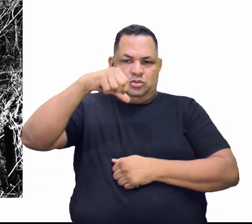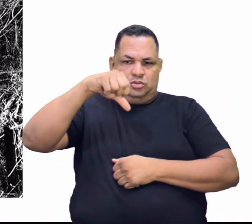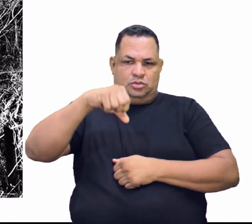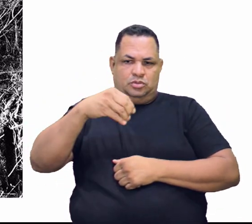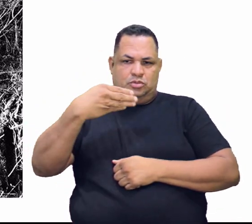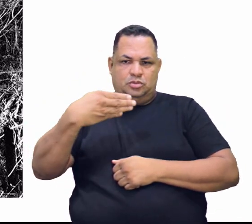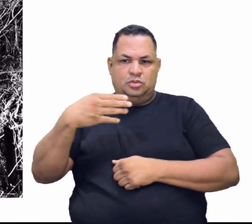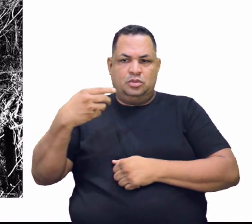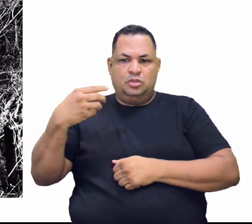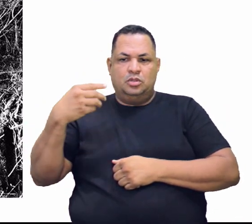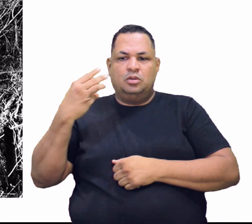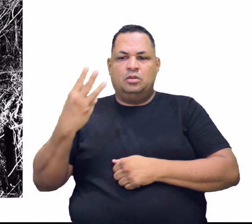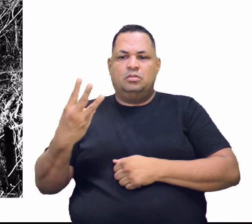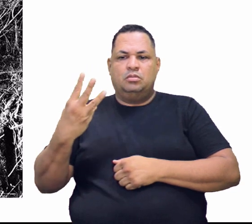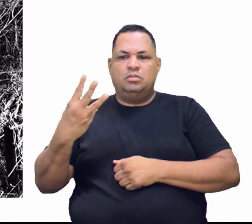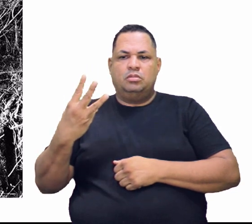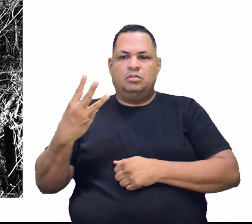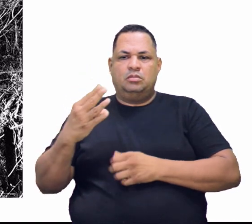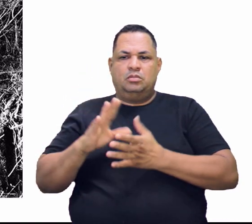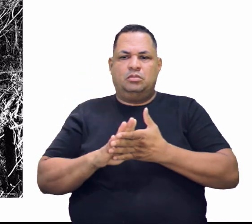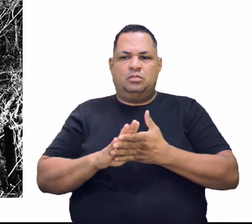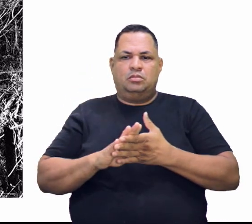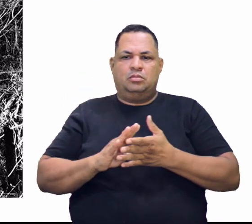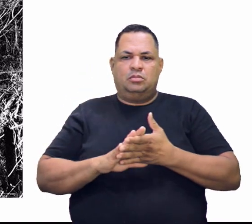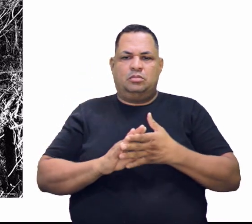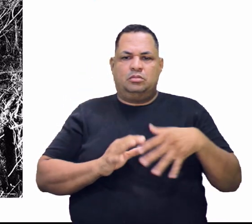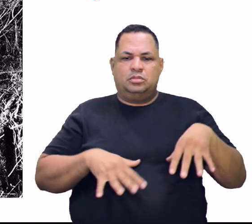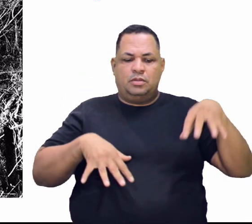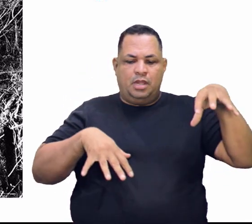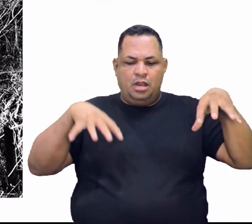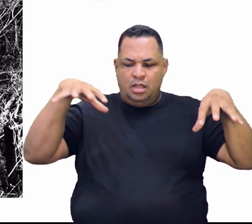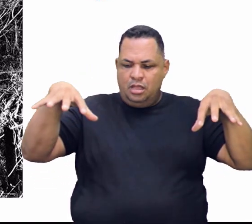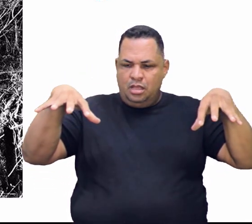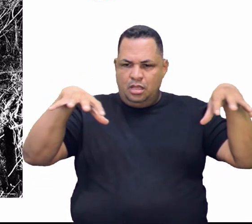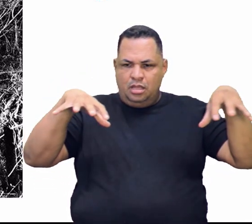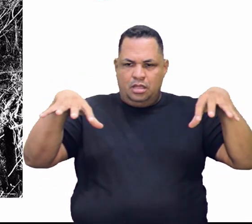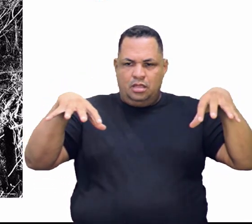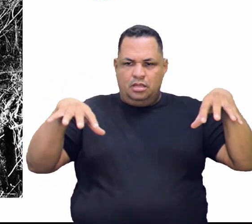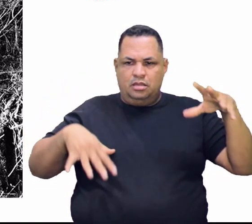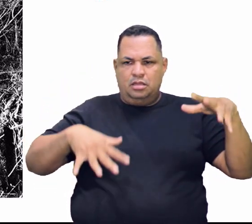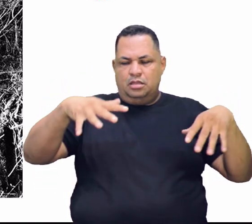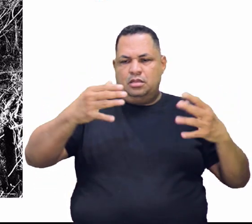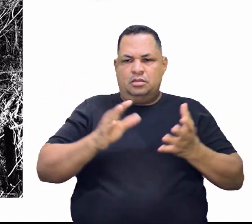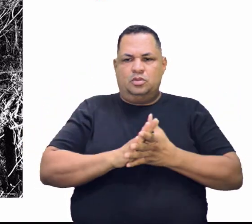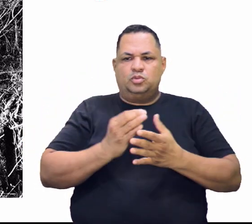1943 é que será pego uma parte da terra do Mato Grosso e outra do